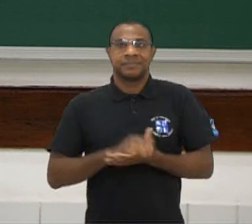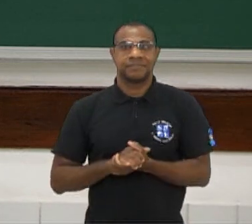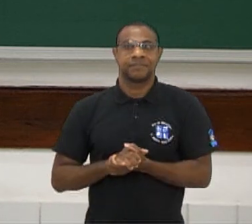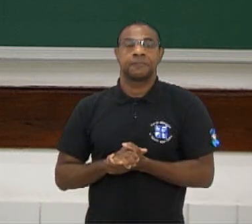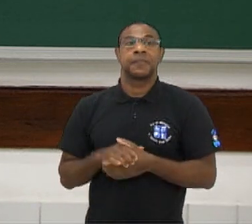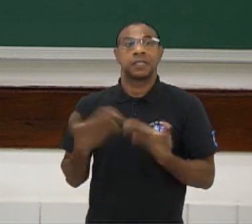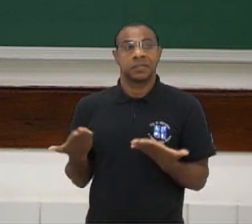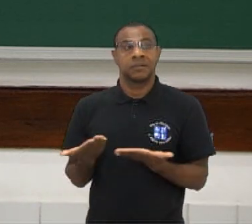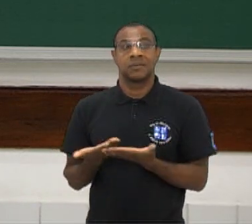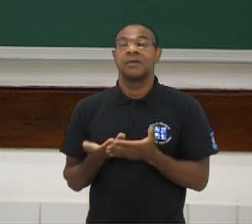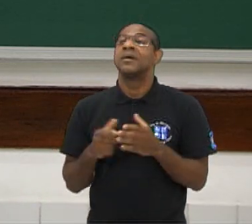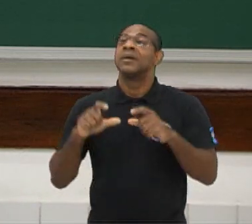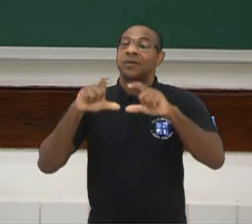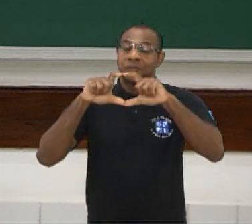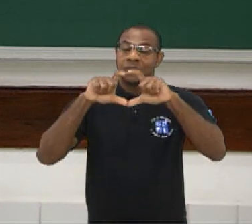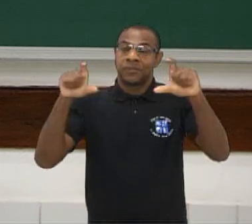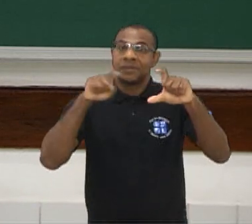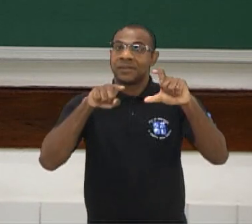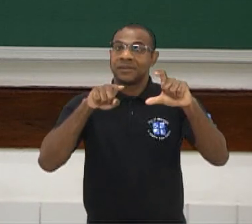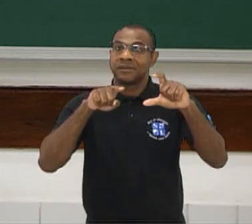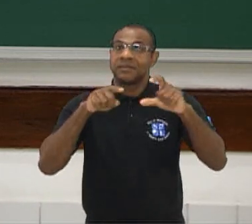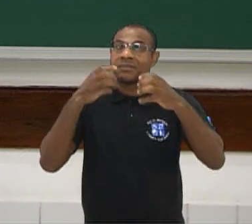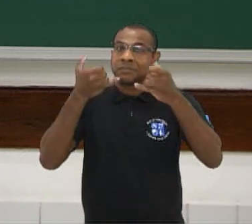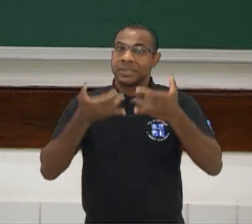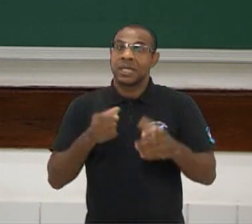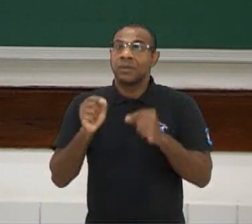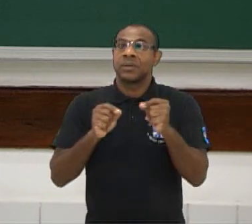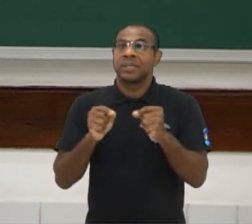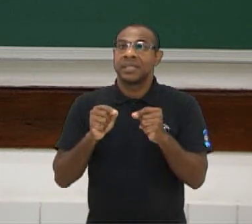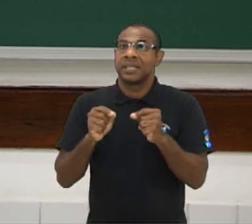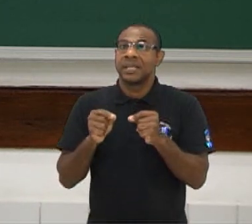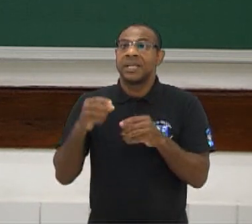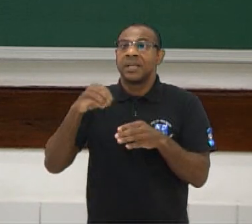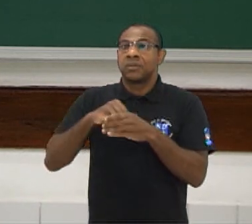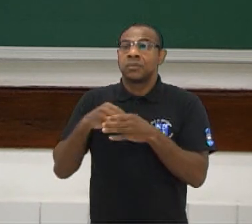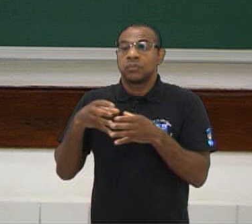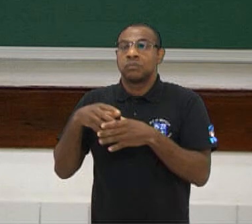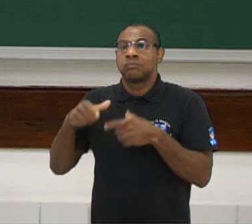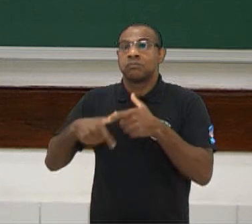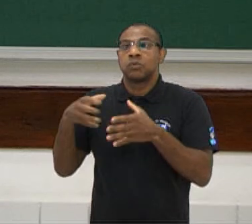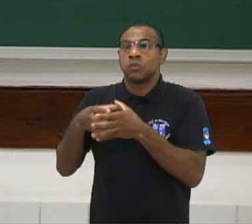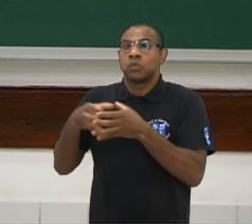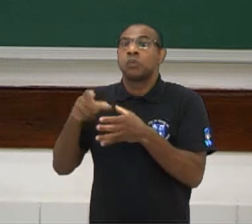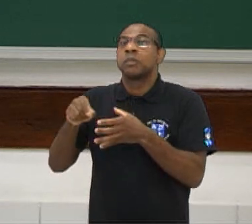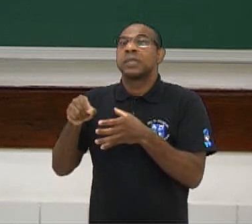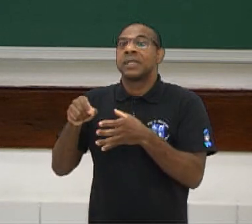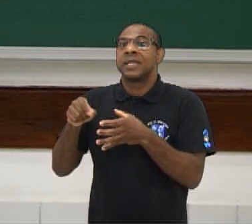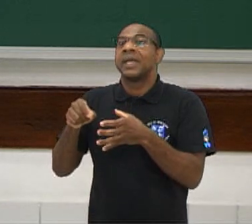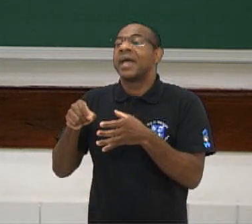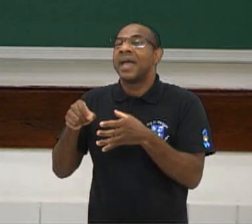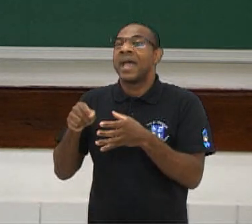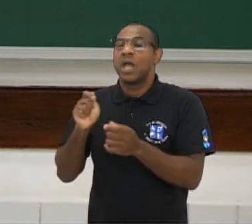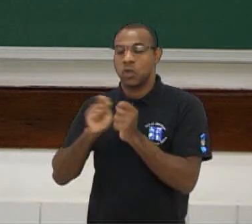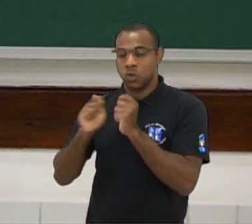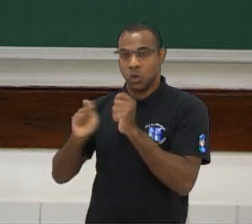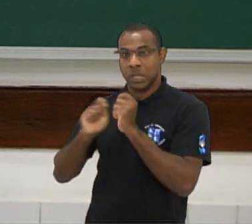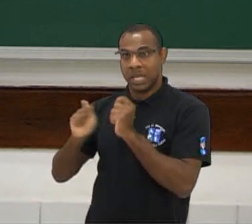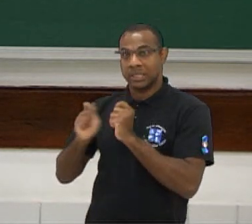nós já sabemos que ele vai falar ali dessa cultura jornalística, afinal, ele é um